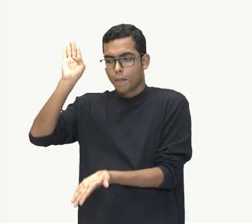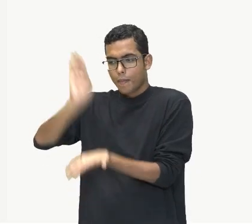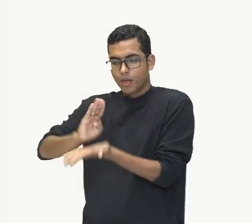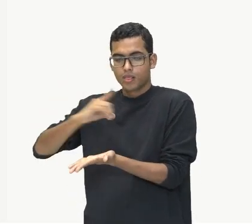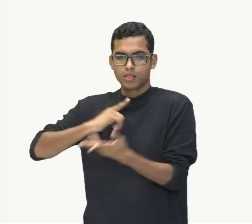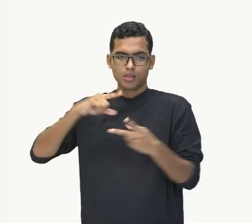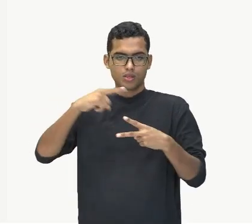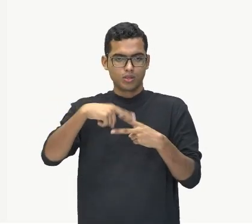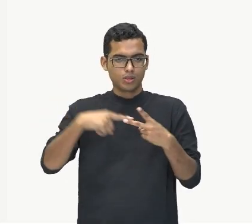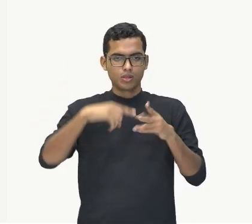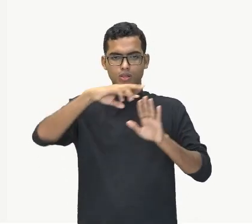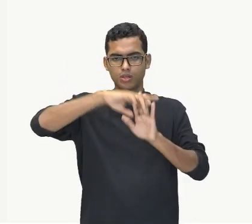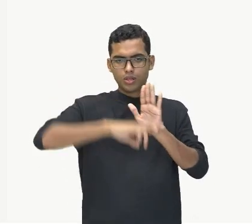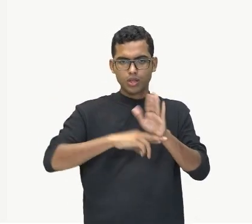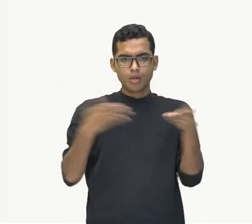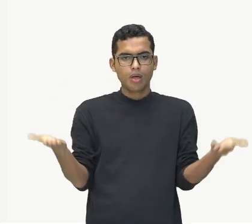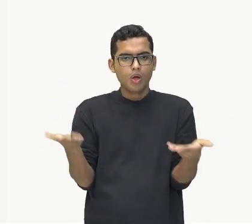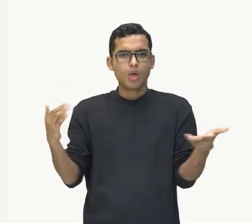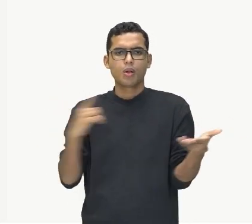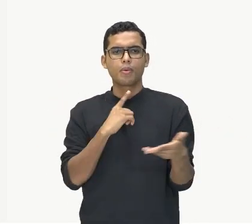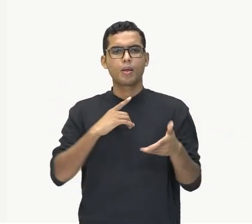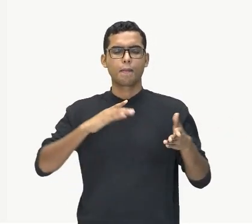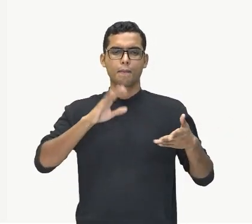bases monovalentes,